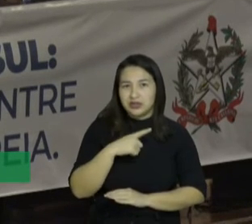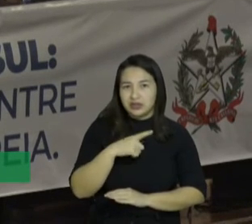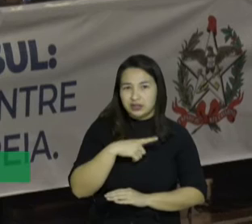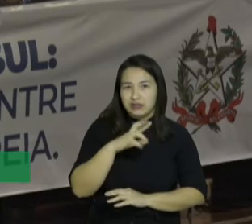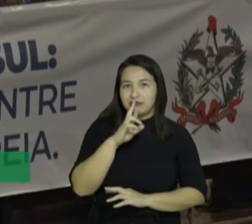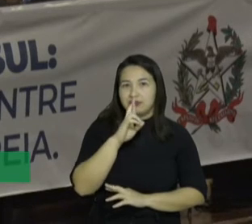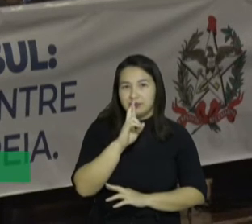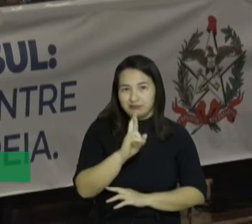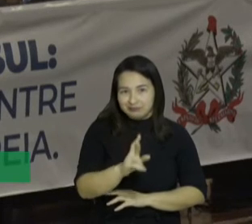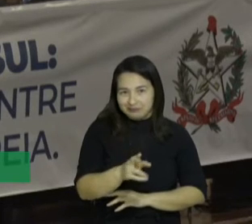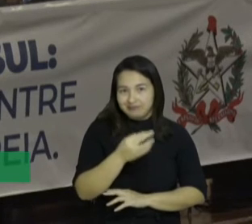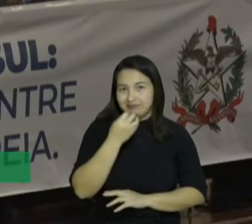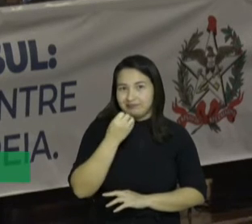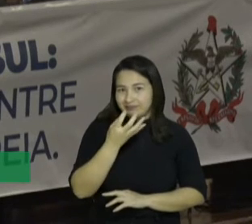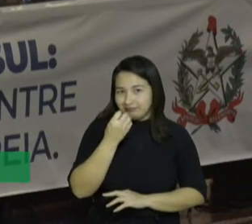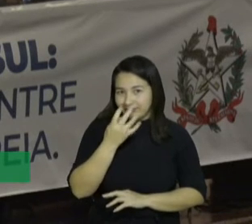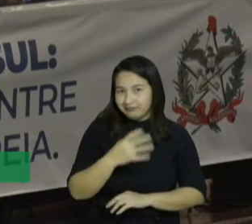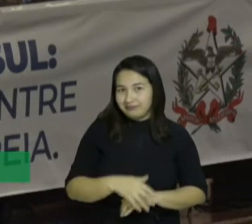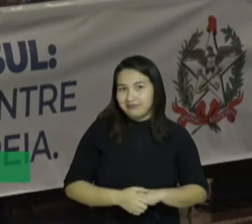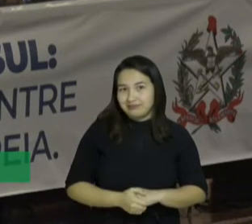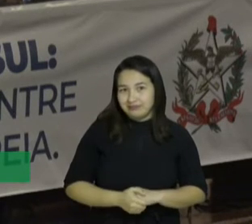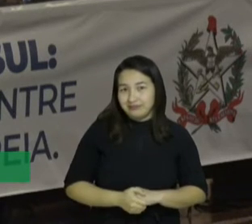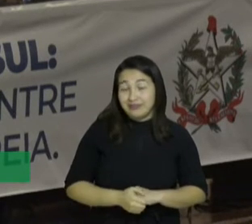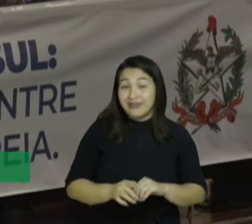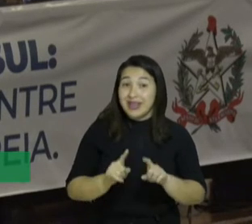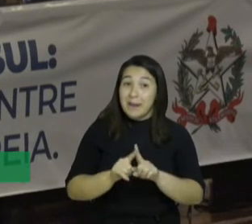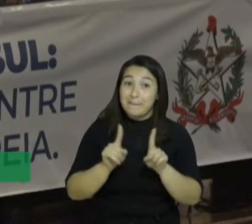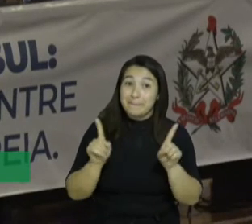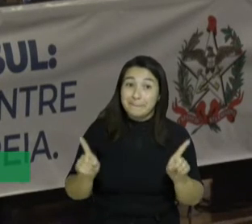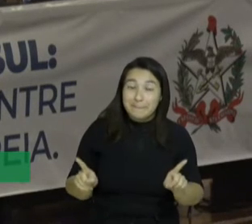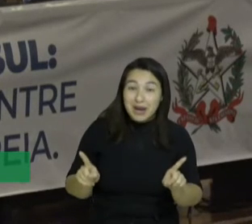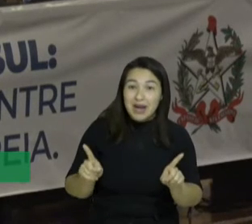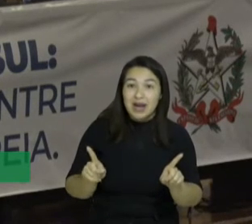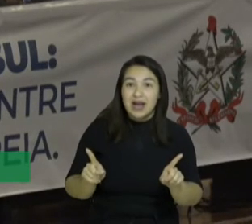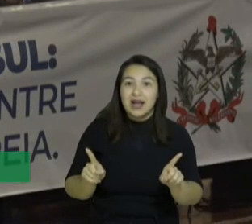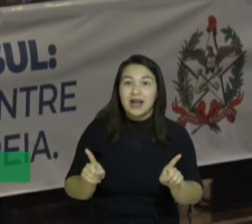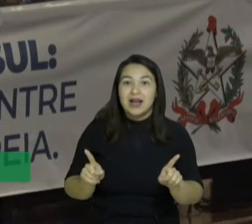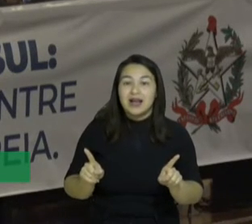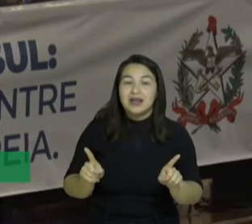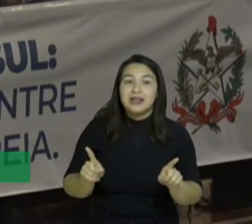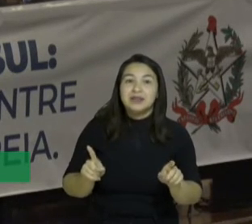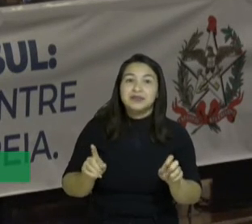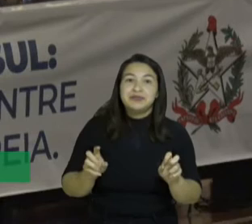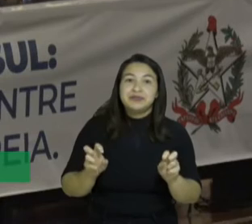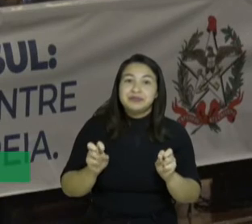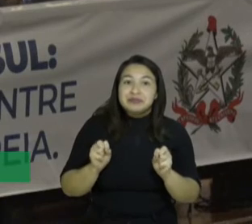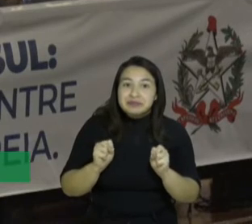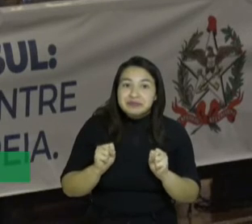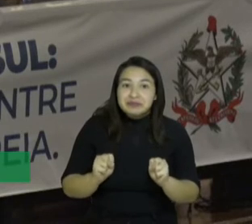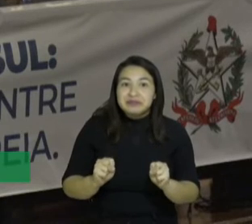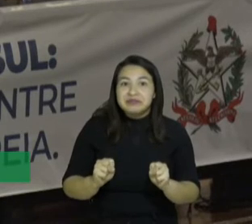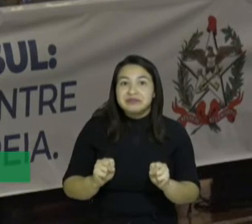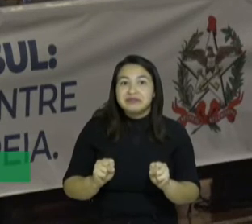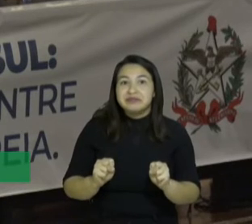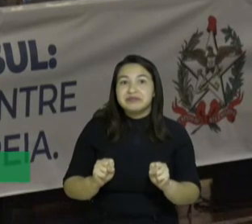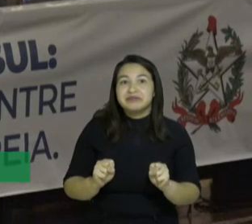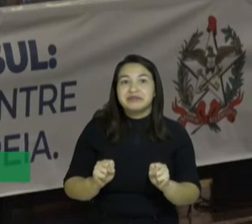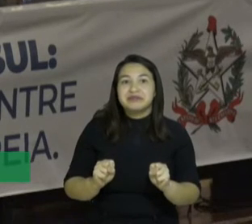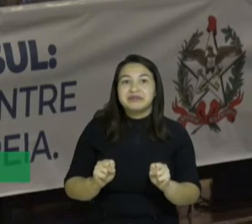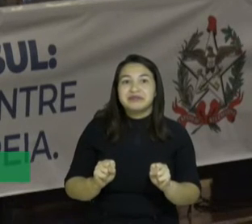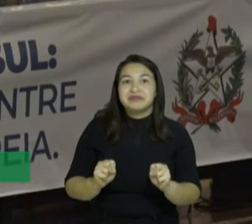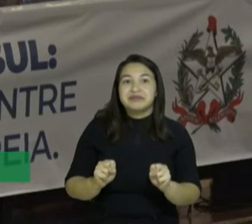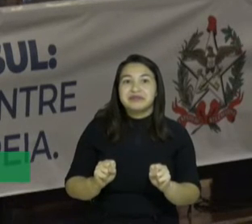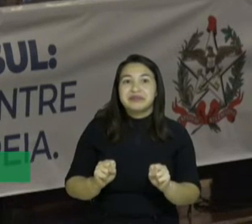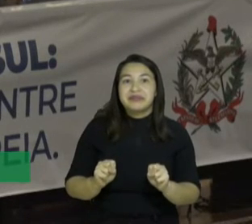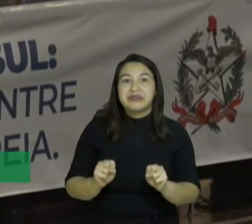vamos dizer assim eh Mas de fato pode ter sido de alguma forma pode ter sido esse